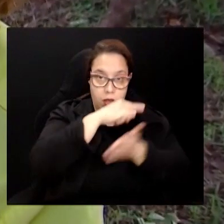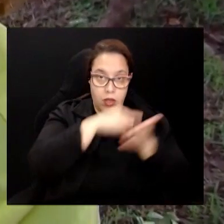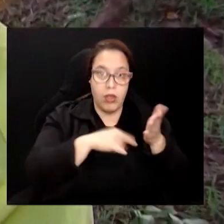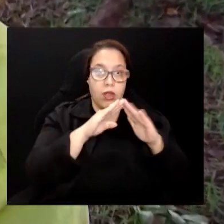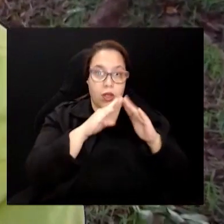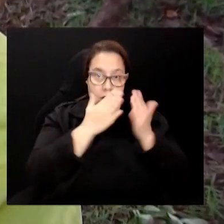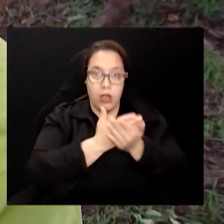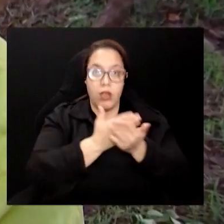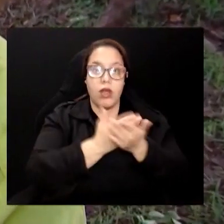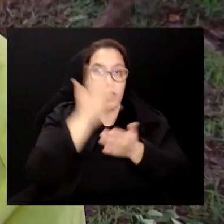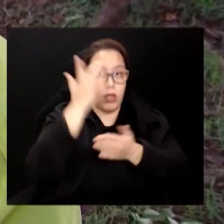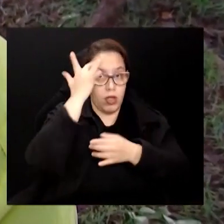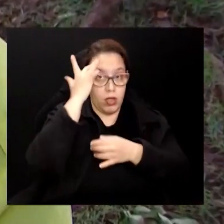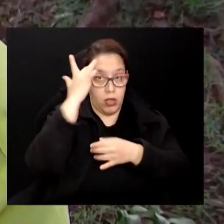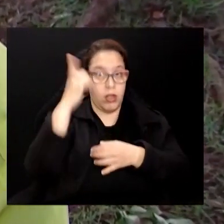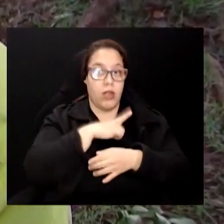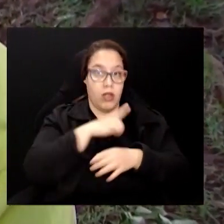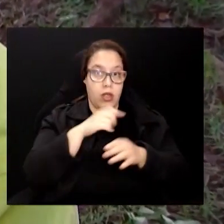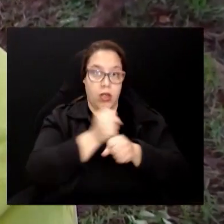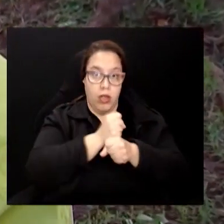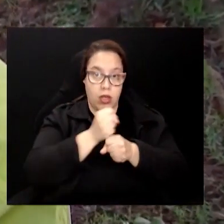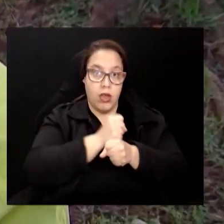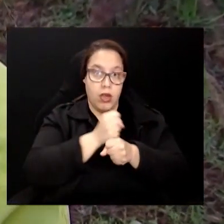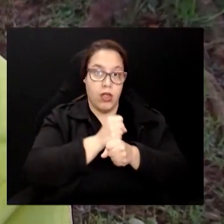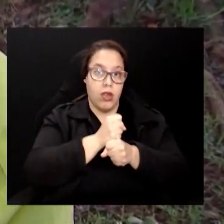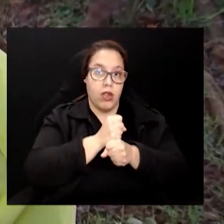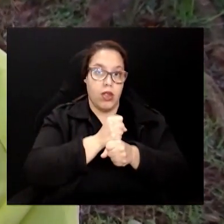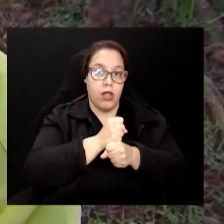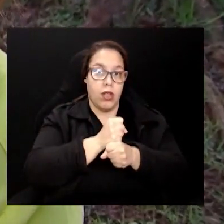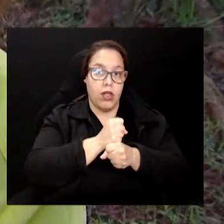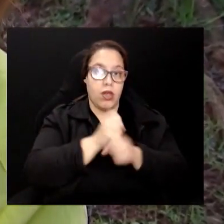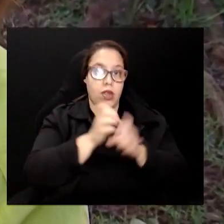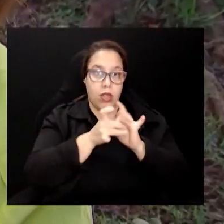ano, para a gente liberar as